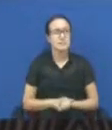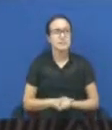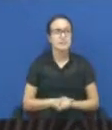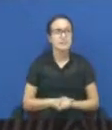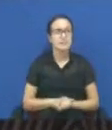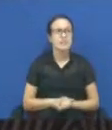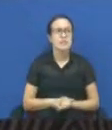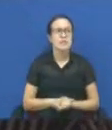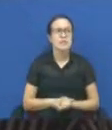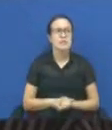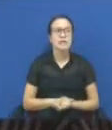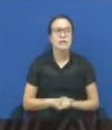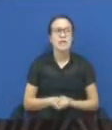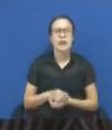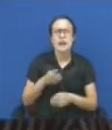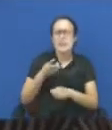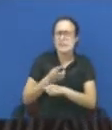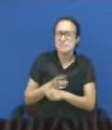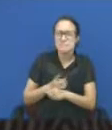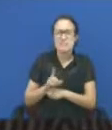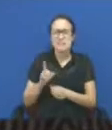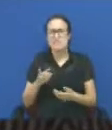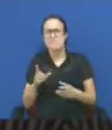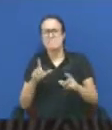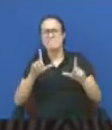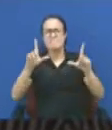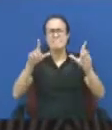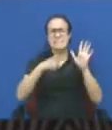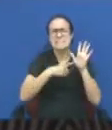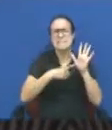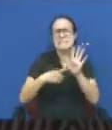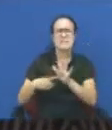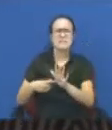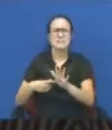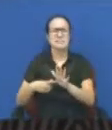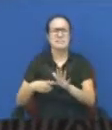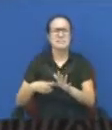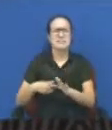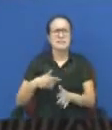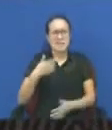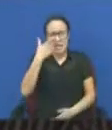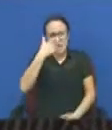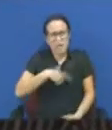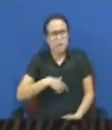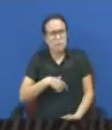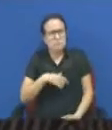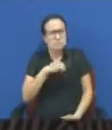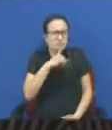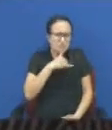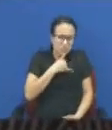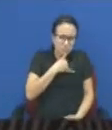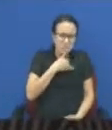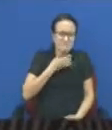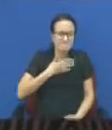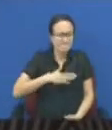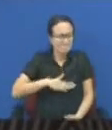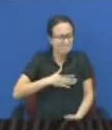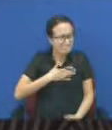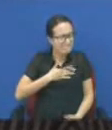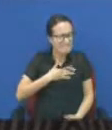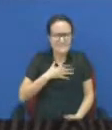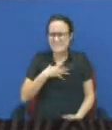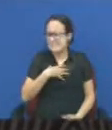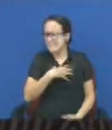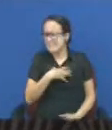quê? Ele mexeu comigo profundamente de uma tal forma que mês de agosto, para mim, vai ficar marcado,